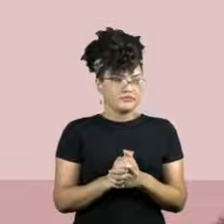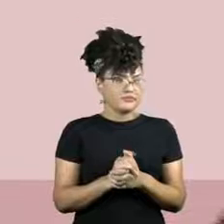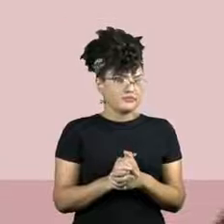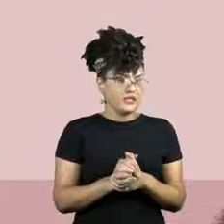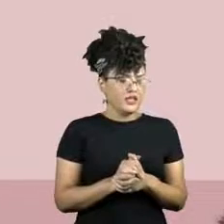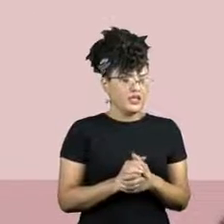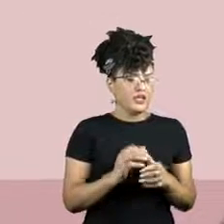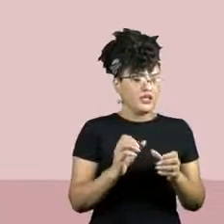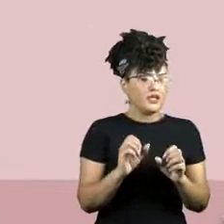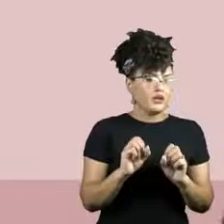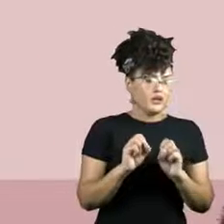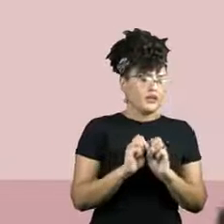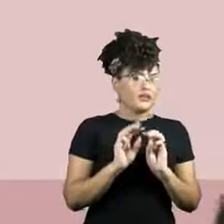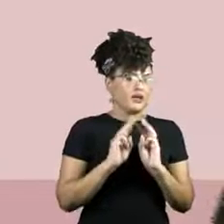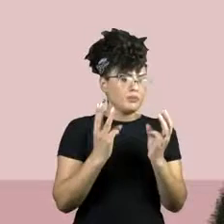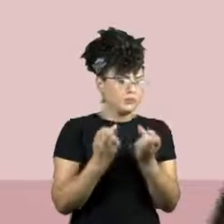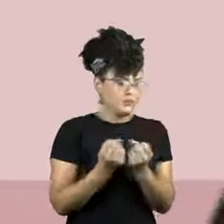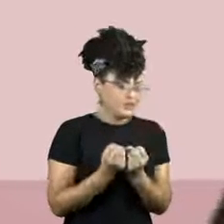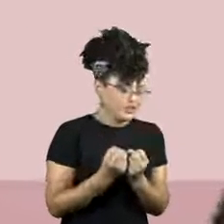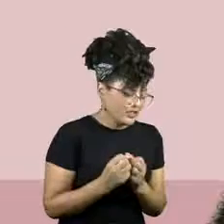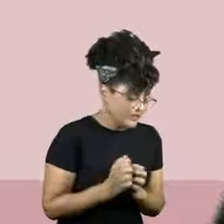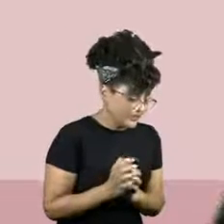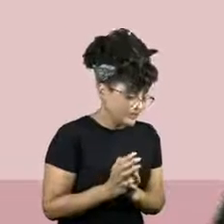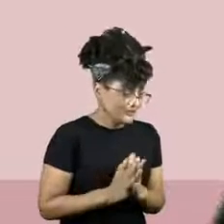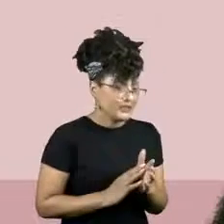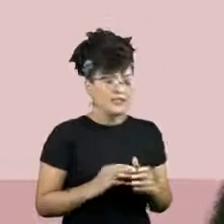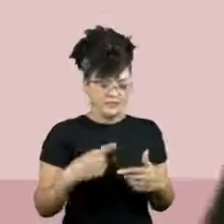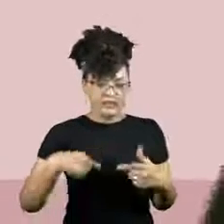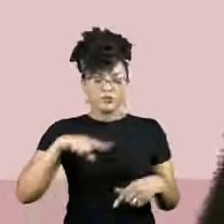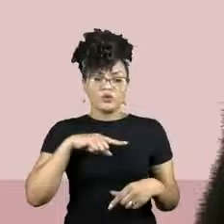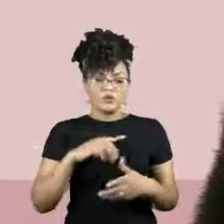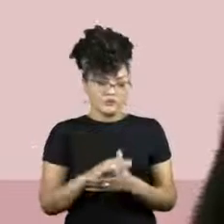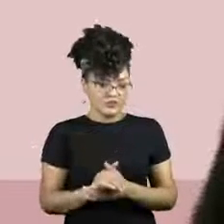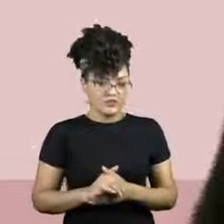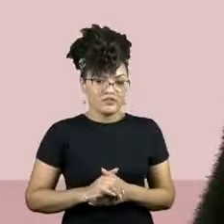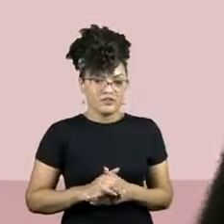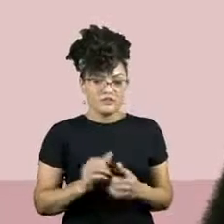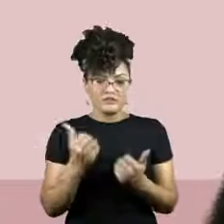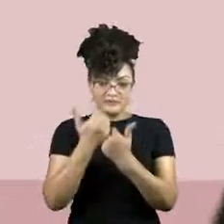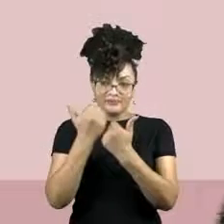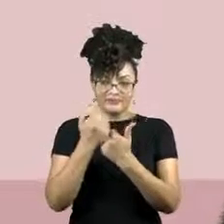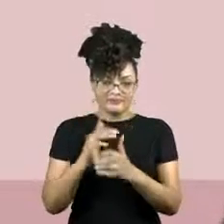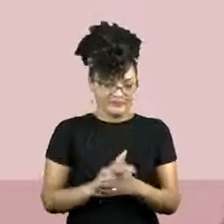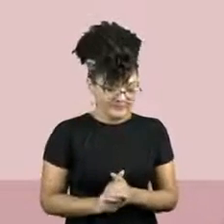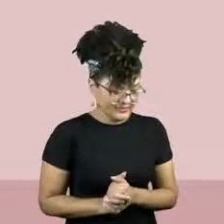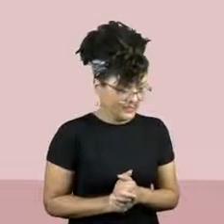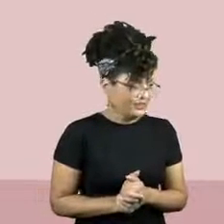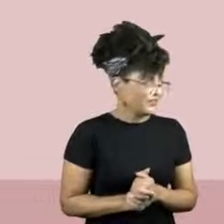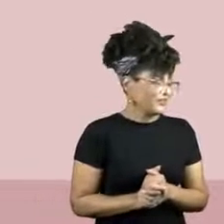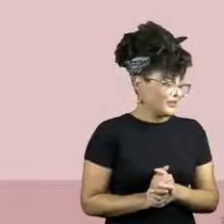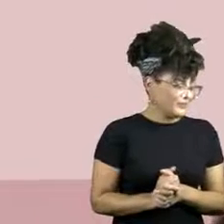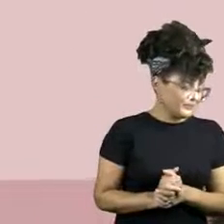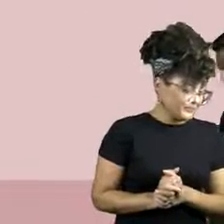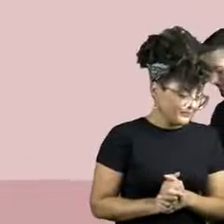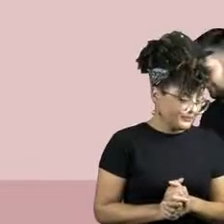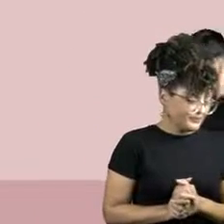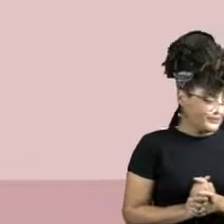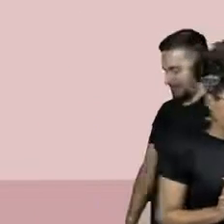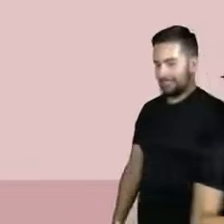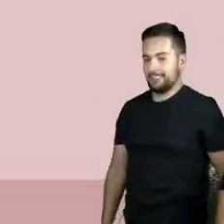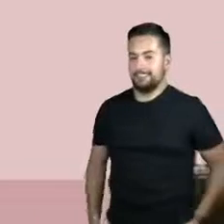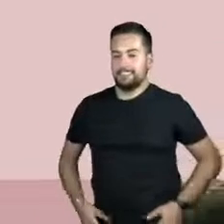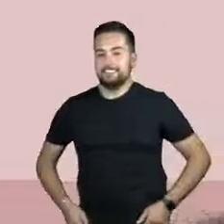Um tipo muito interessante de se conceituar aqui talude sobre uma situação de equilíbrio limite é o caso que se chama de